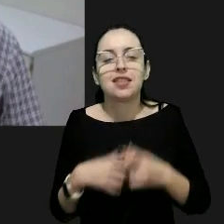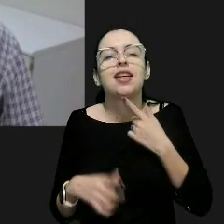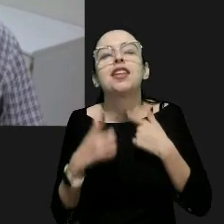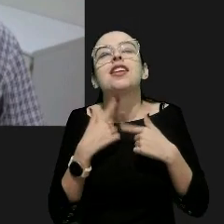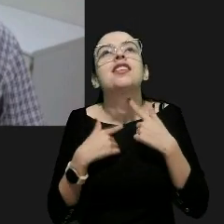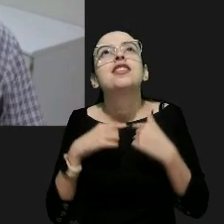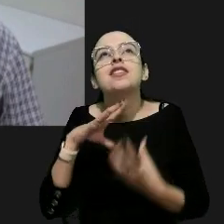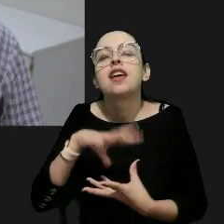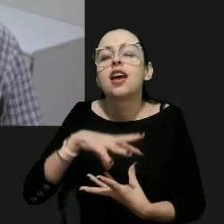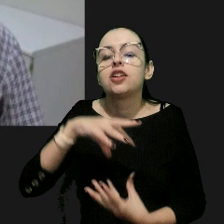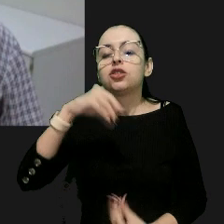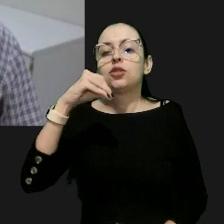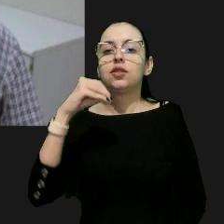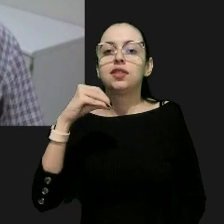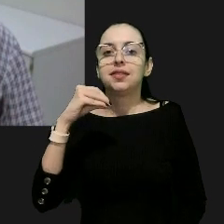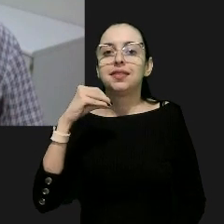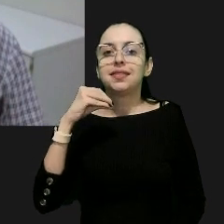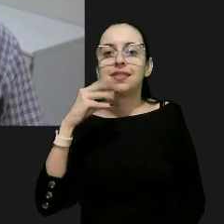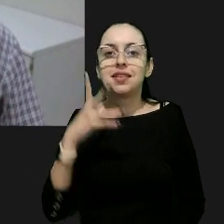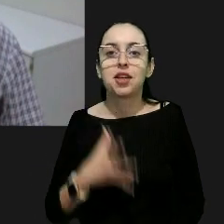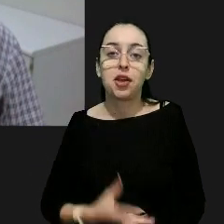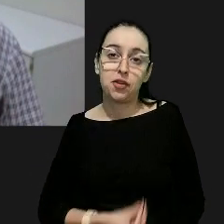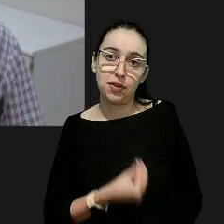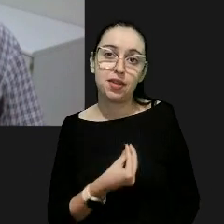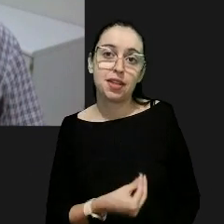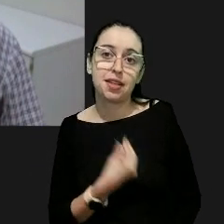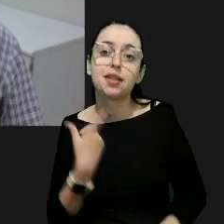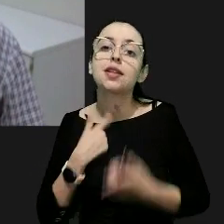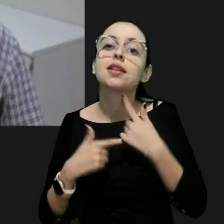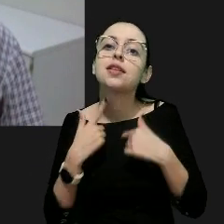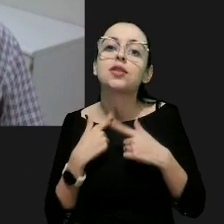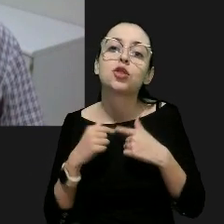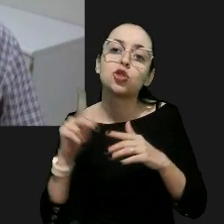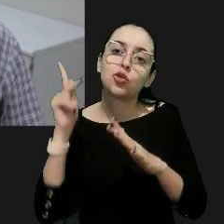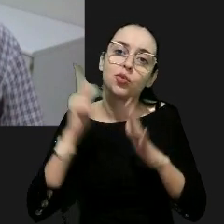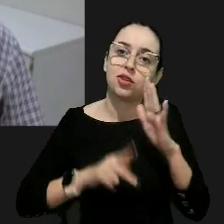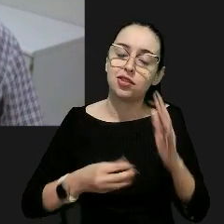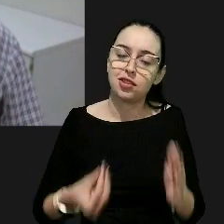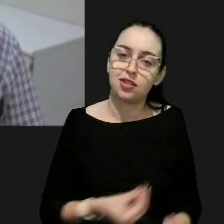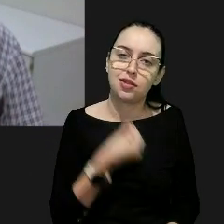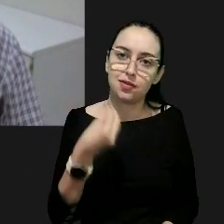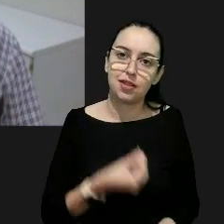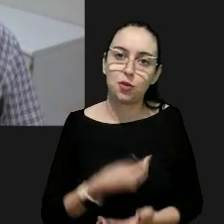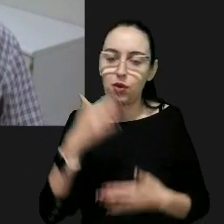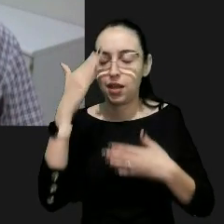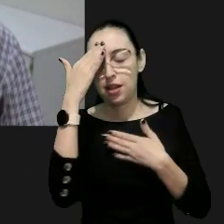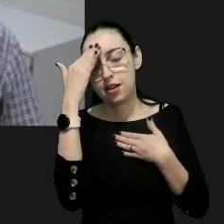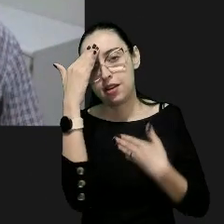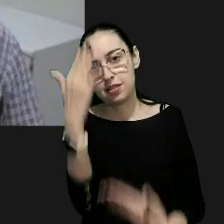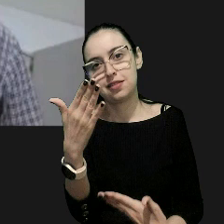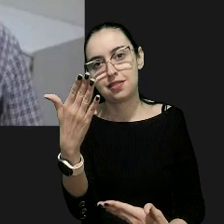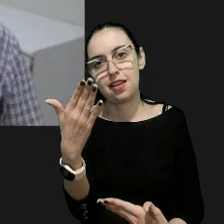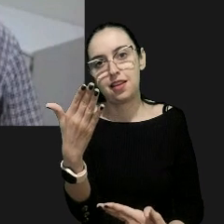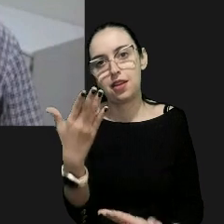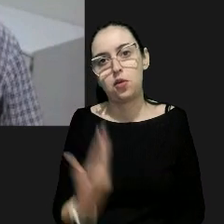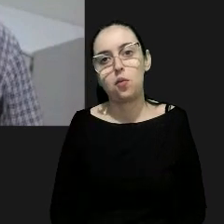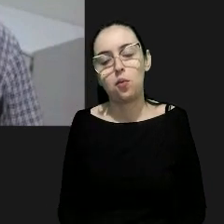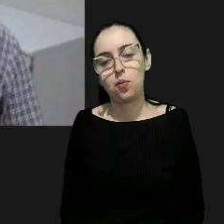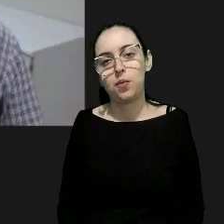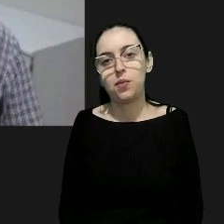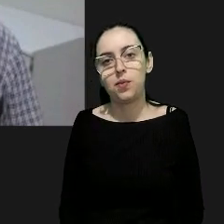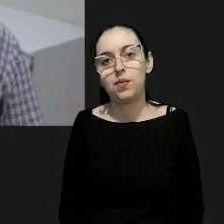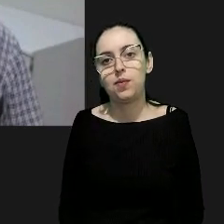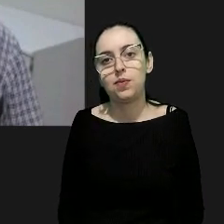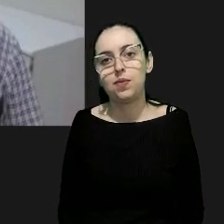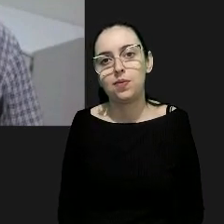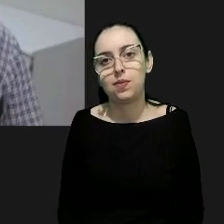saio com muito tesão na minha alma, com muito tesão na minha vida e com muito tesão pelo meu projeto de vida. Então, eu